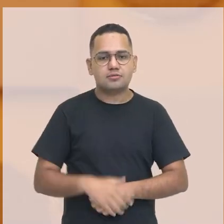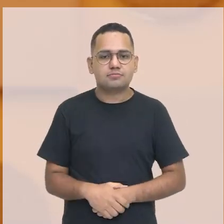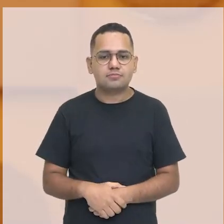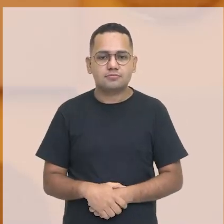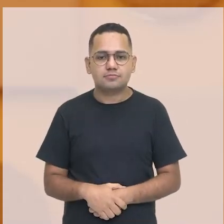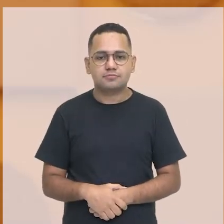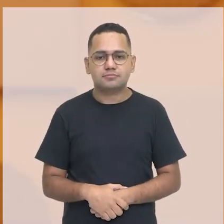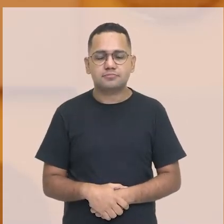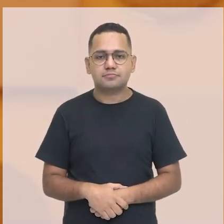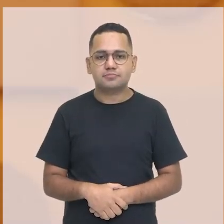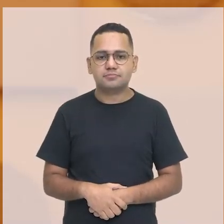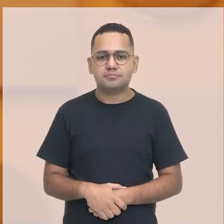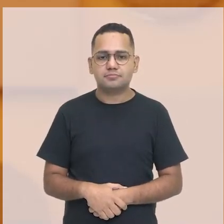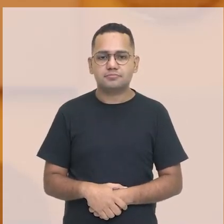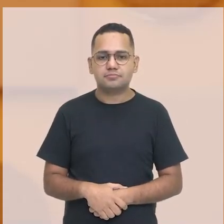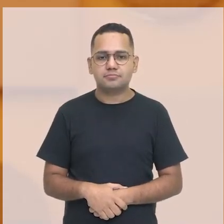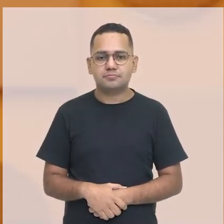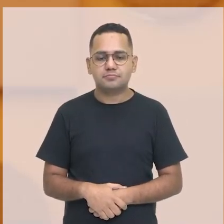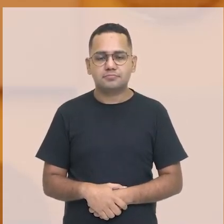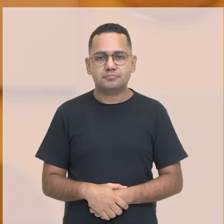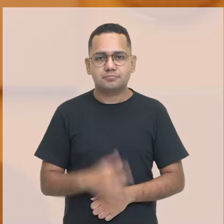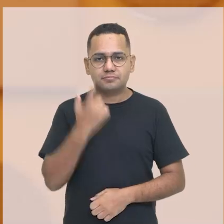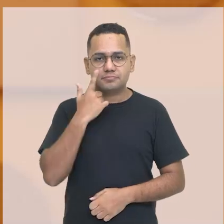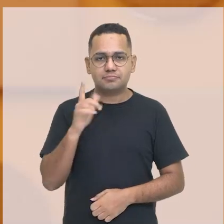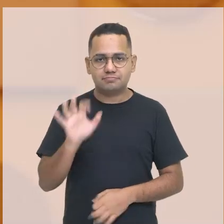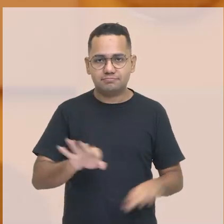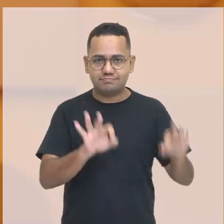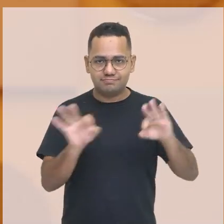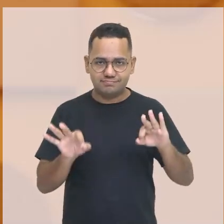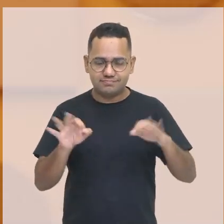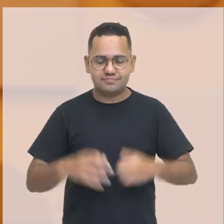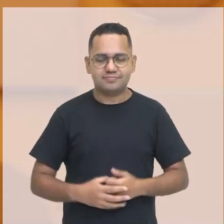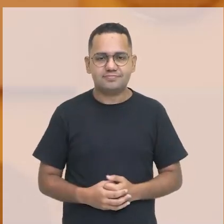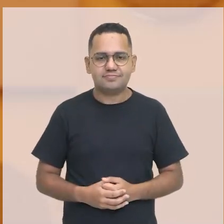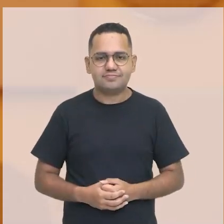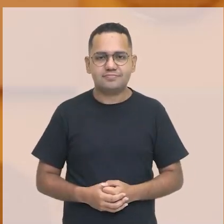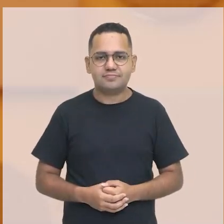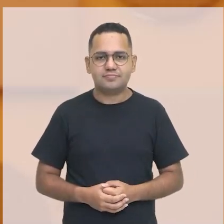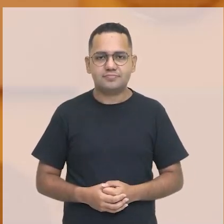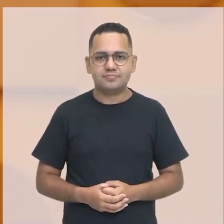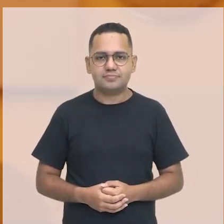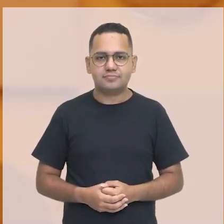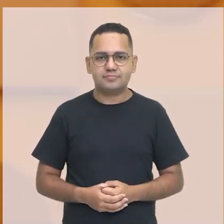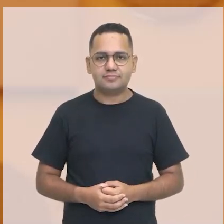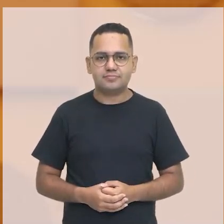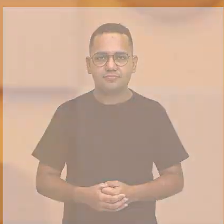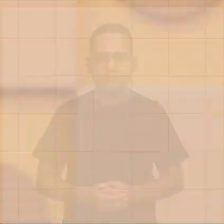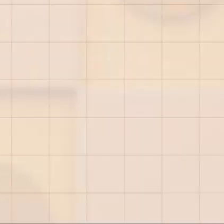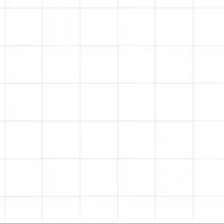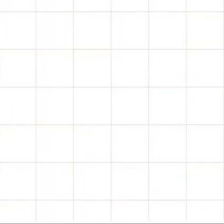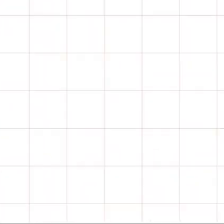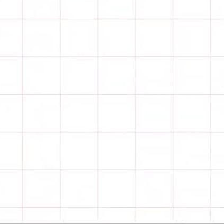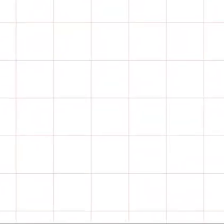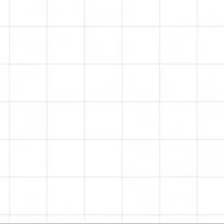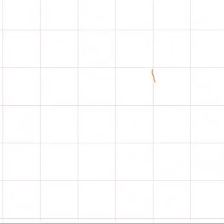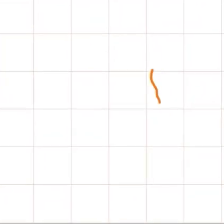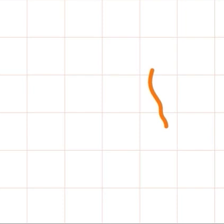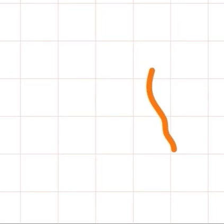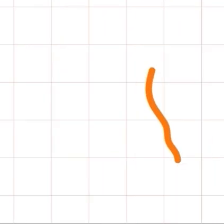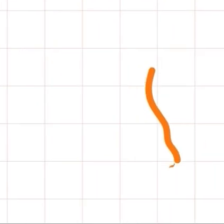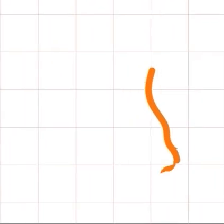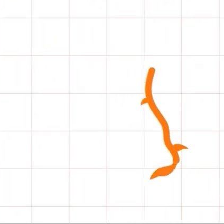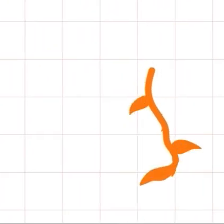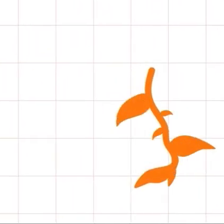período getulista. Então, galera, sem mais conversas, sem mais delongas, vamos à nossa aula.